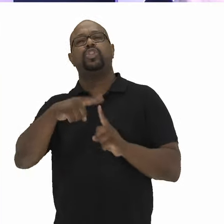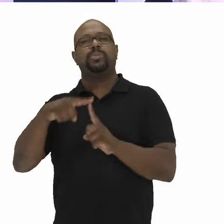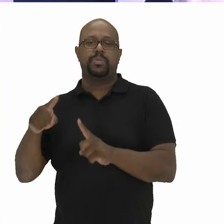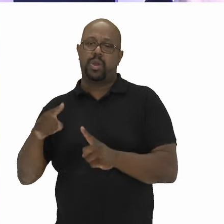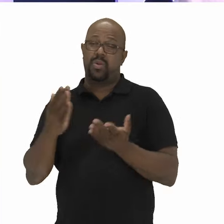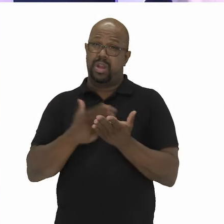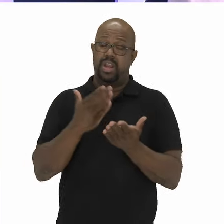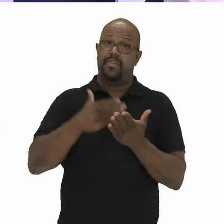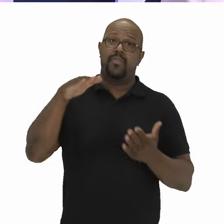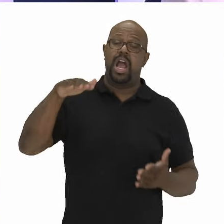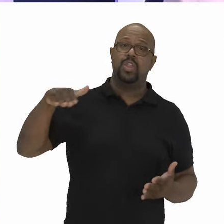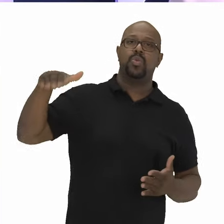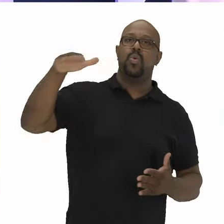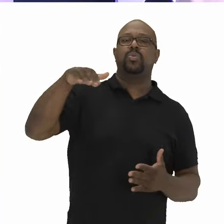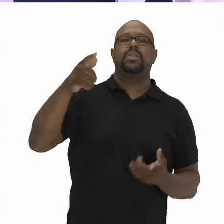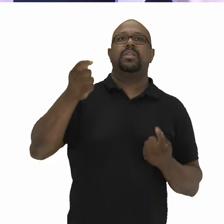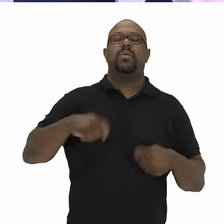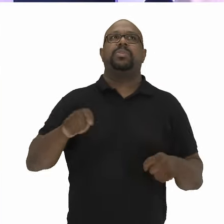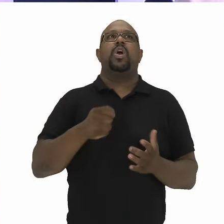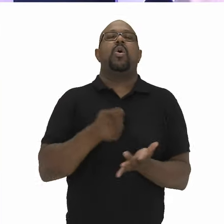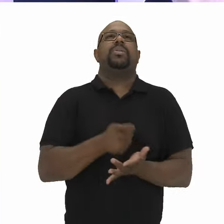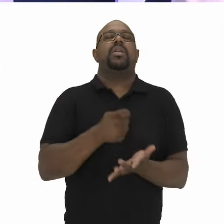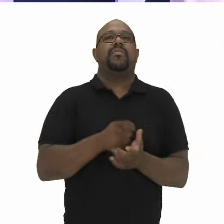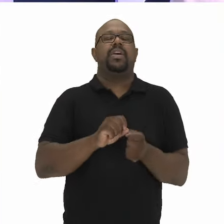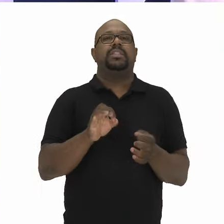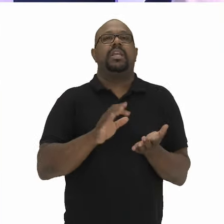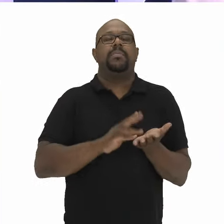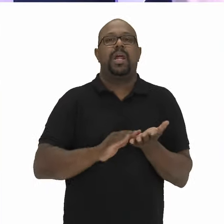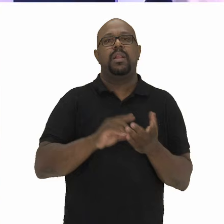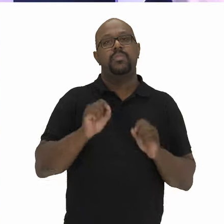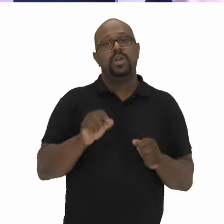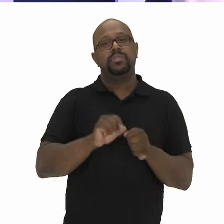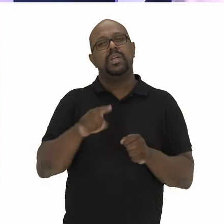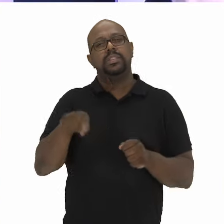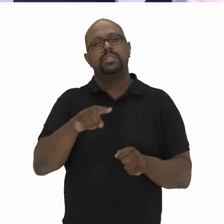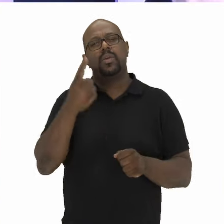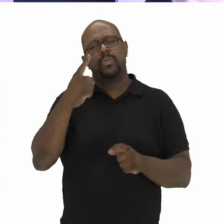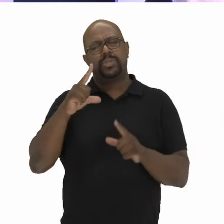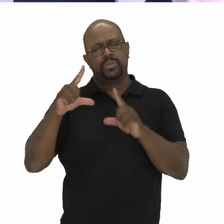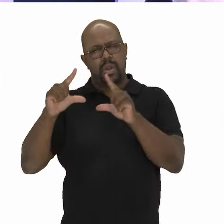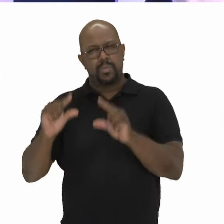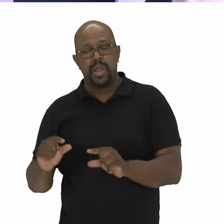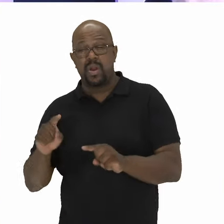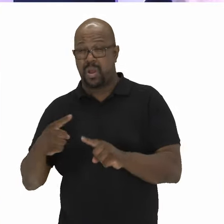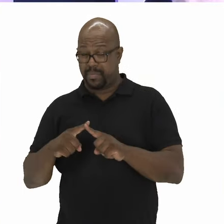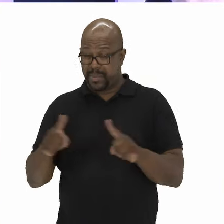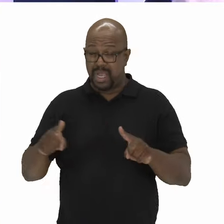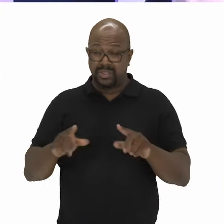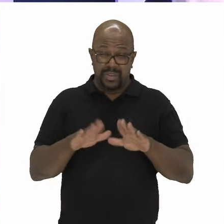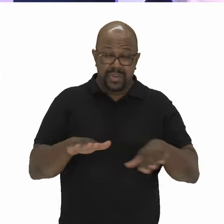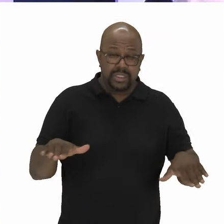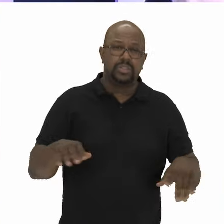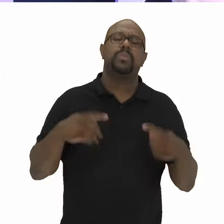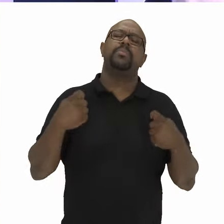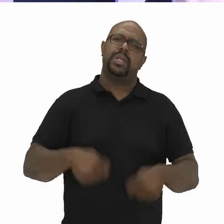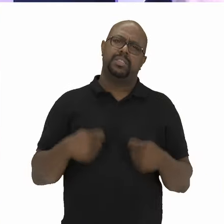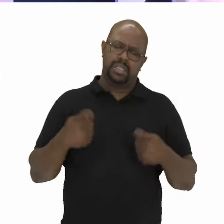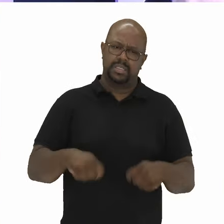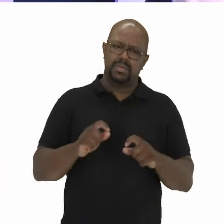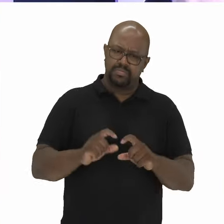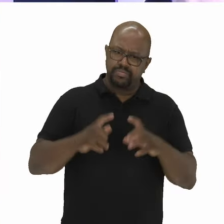um livro adulto você já não precisa Obrigatoriamente fazer Eme pode fazer um percentual menor mas o livro